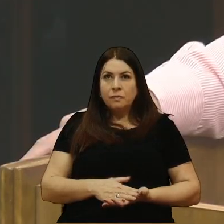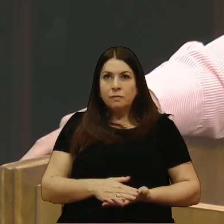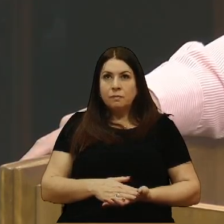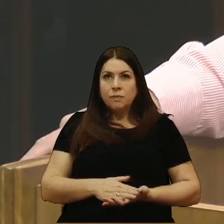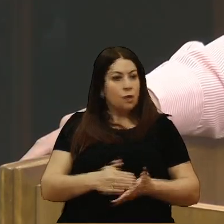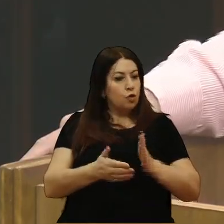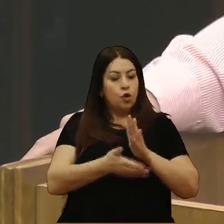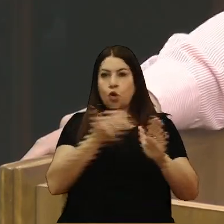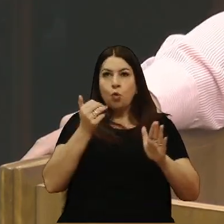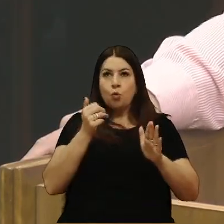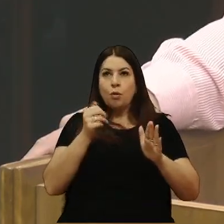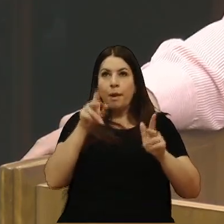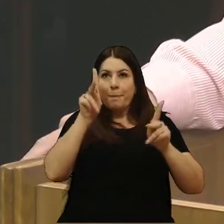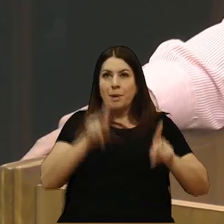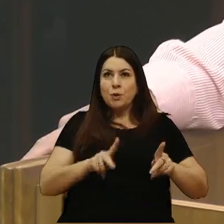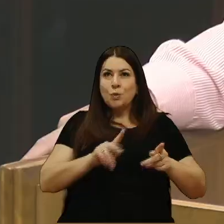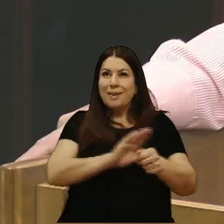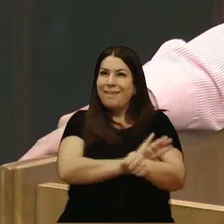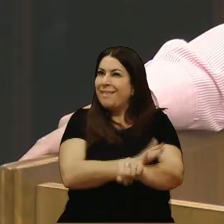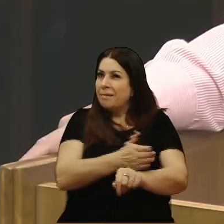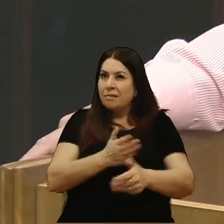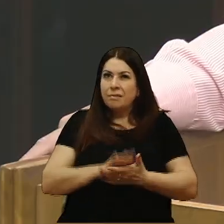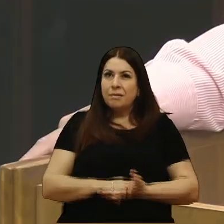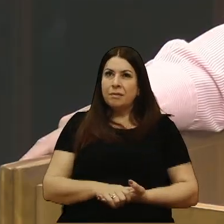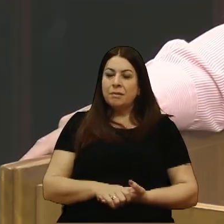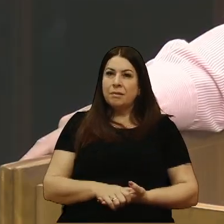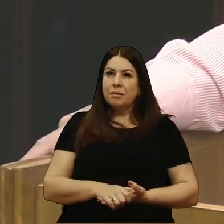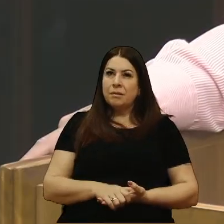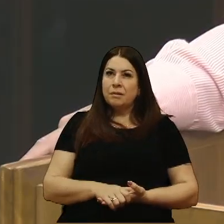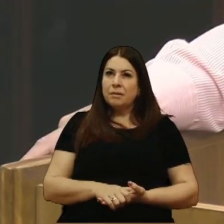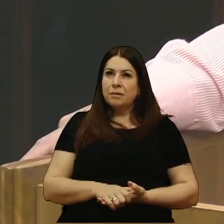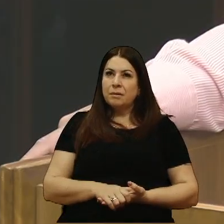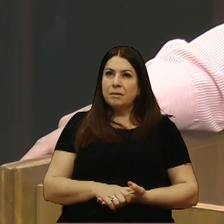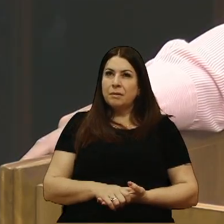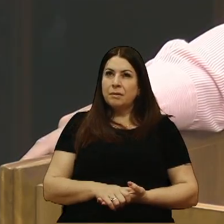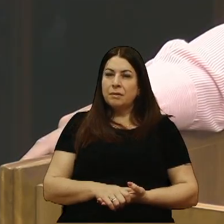Tirou do quarto a pessoa que sofreu racismo.